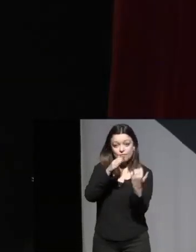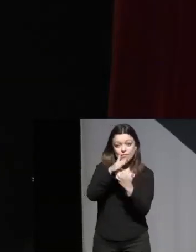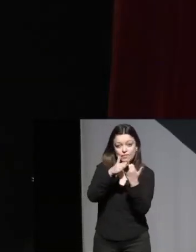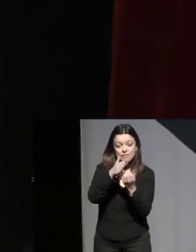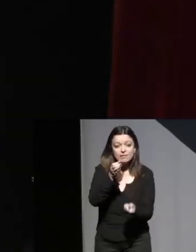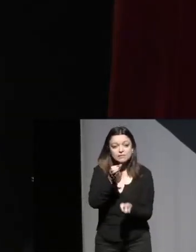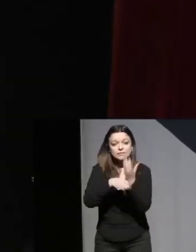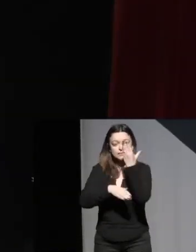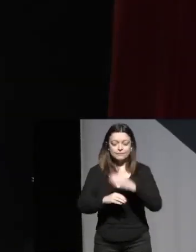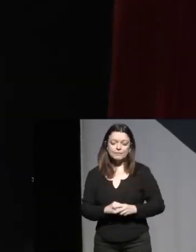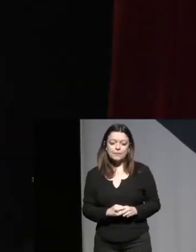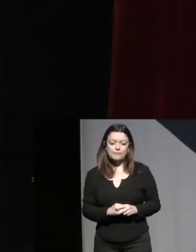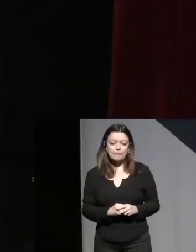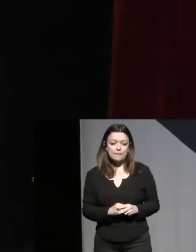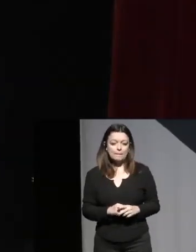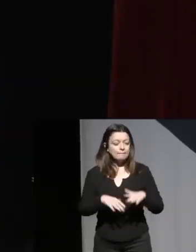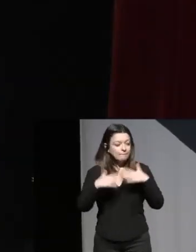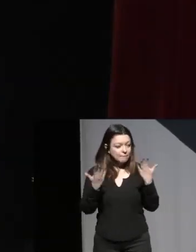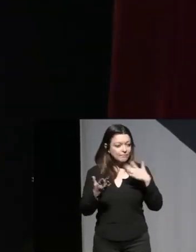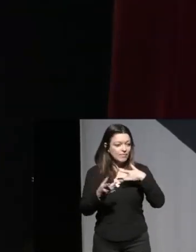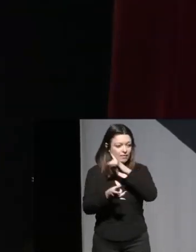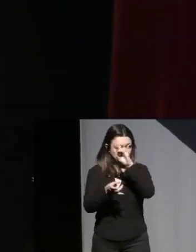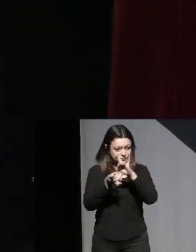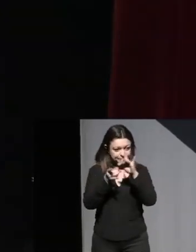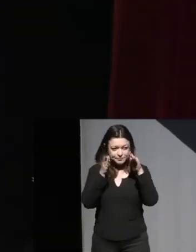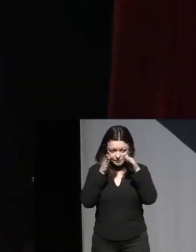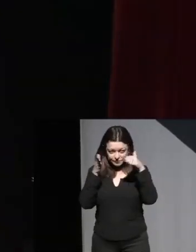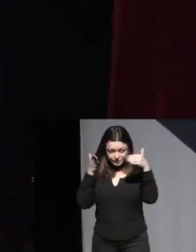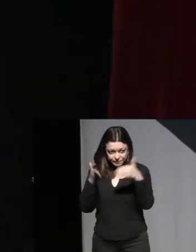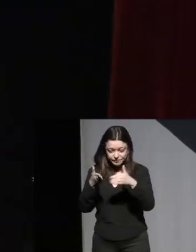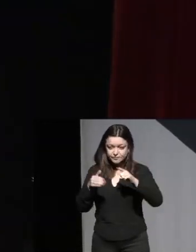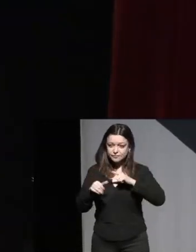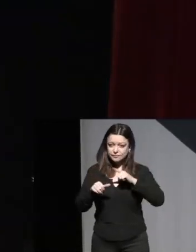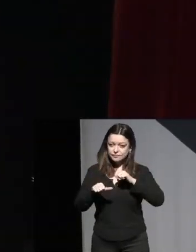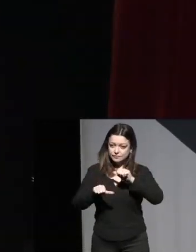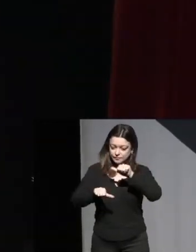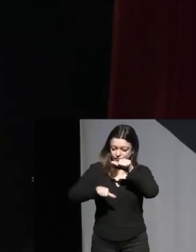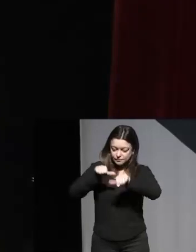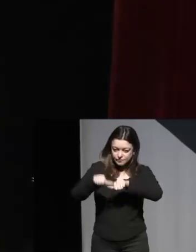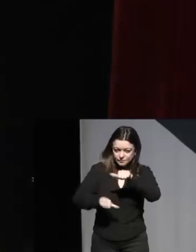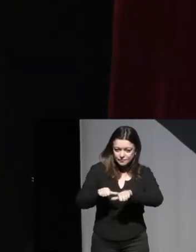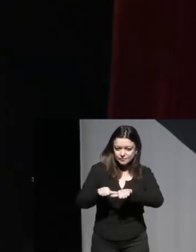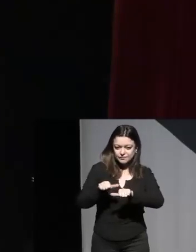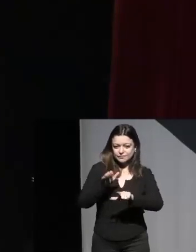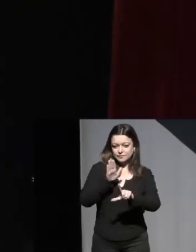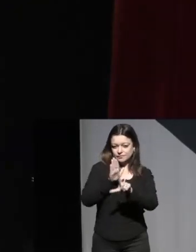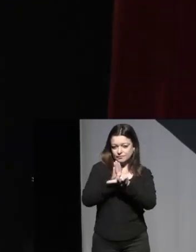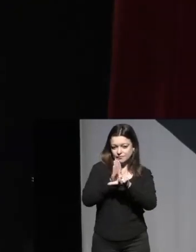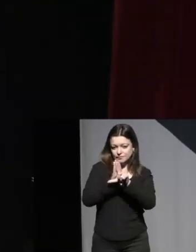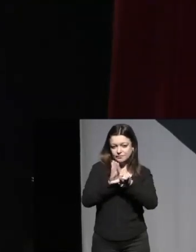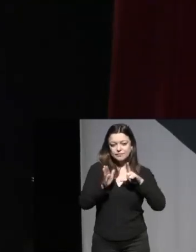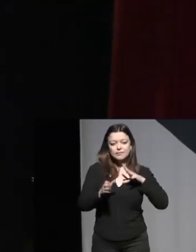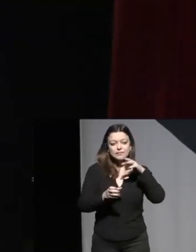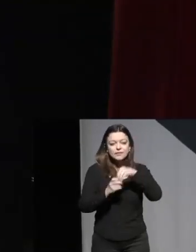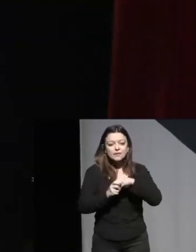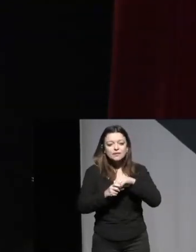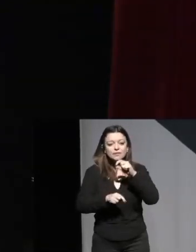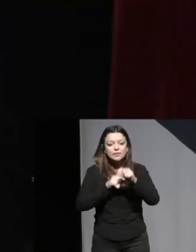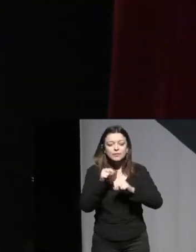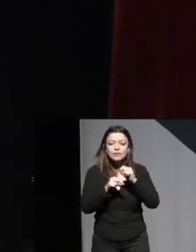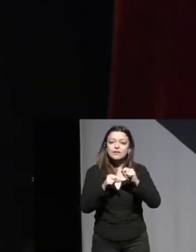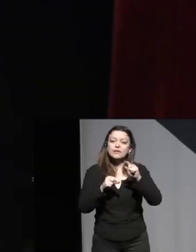específico, houve alteração da legislação em relação às subvenções, em que a subvenção